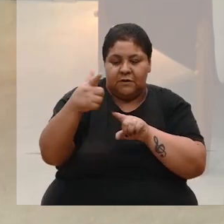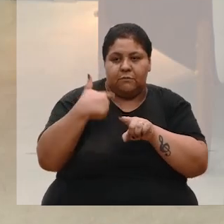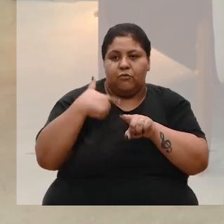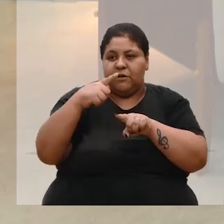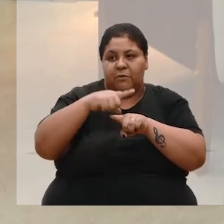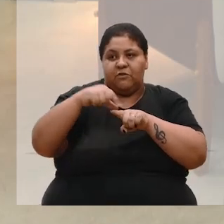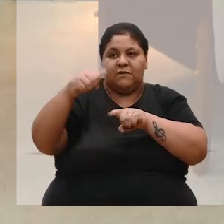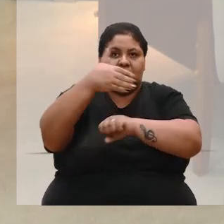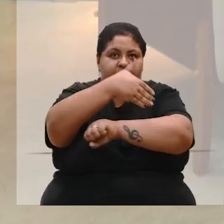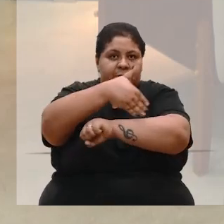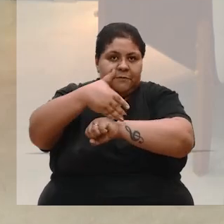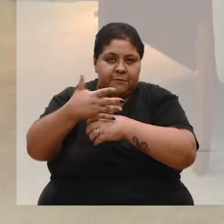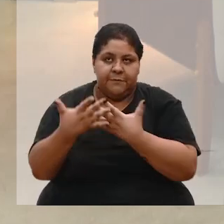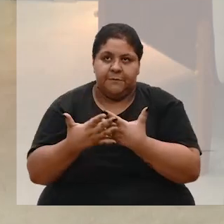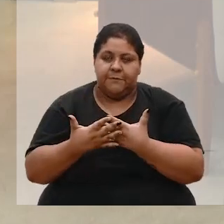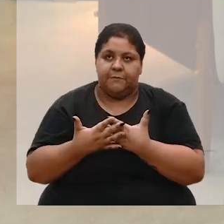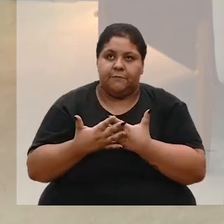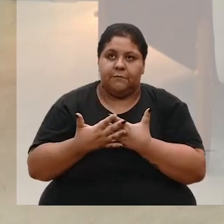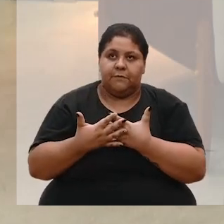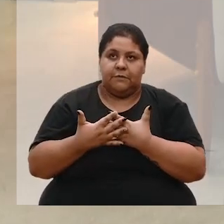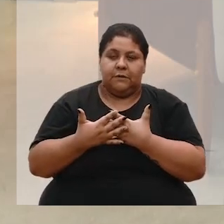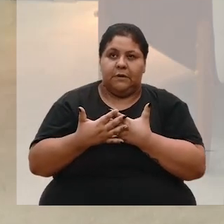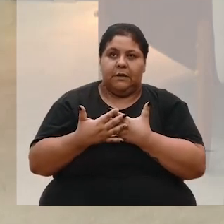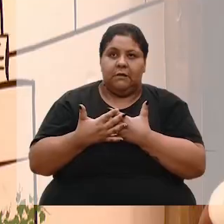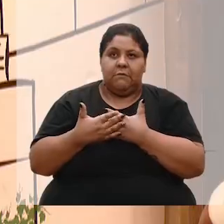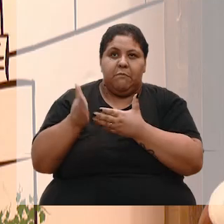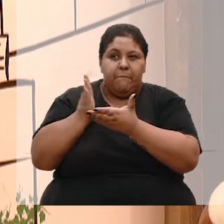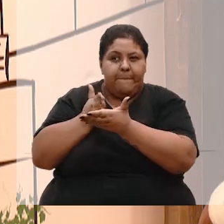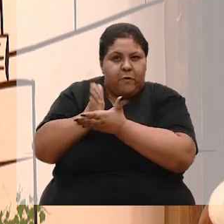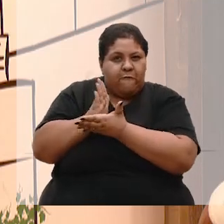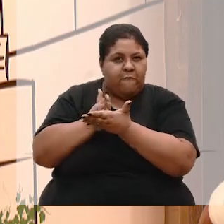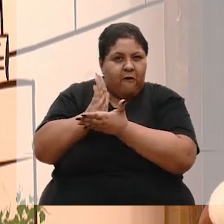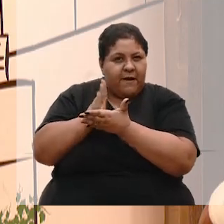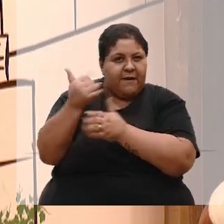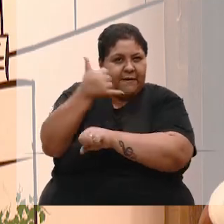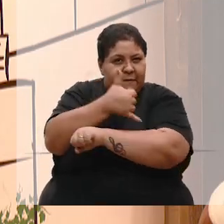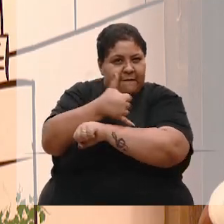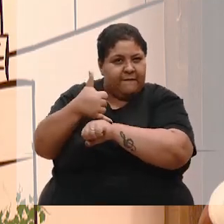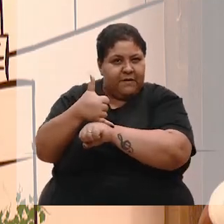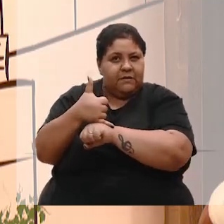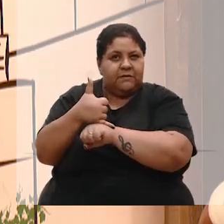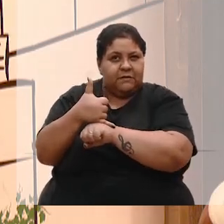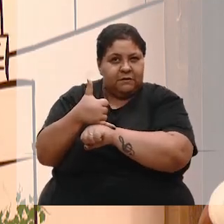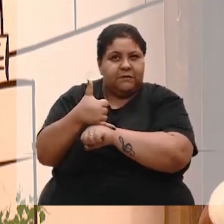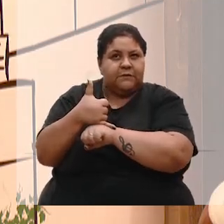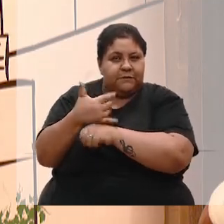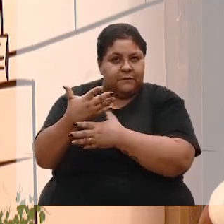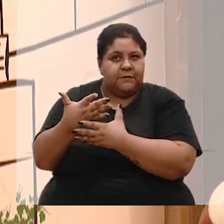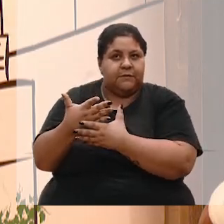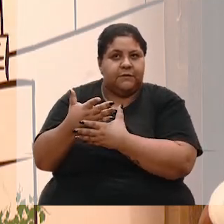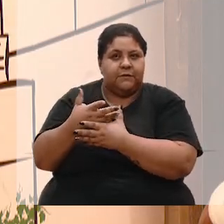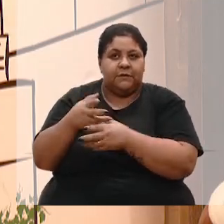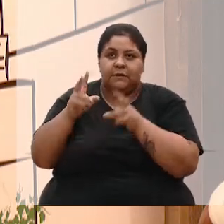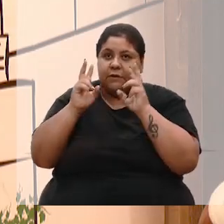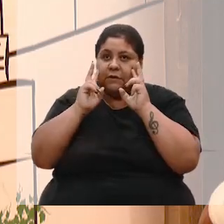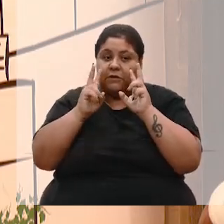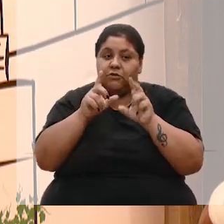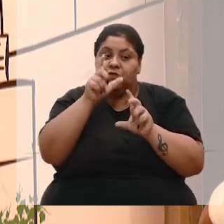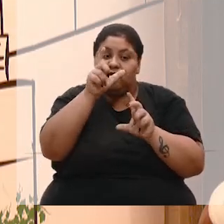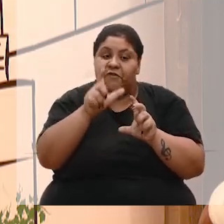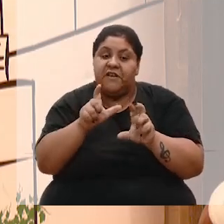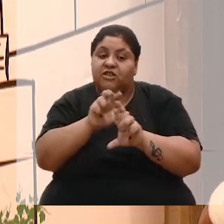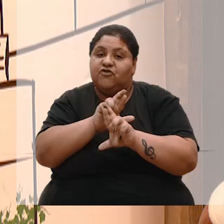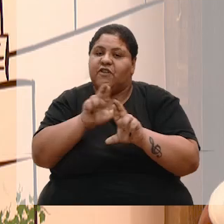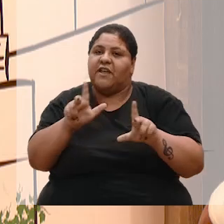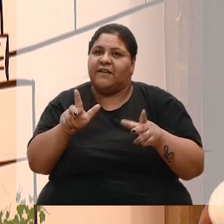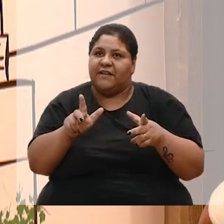rua, ela me cutuca, né, quando eu passo, o que eu falo que é a síndrome do cotovelo, né, que a gente, quando vê alguma coisa